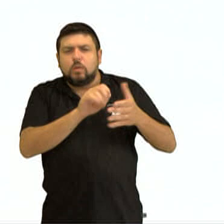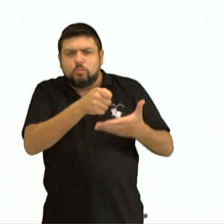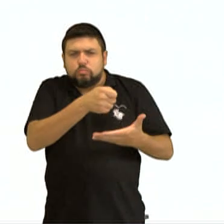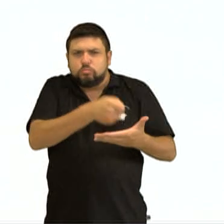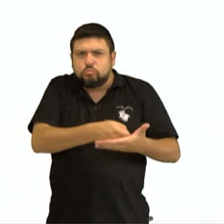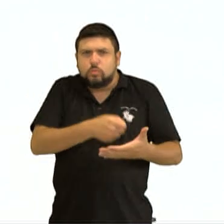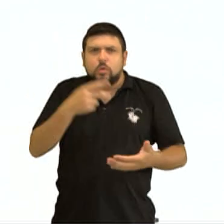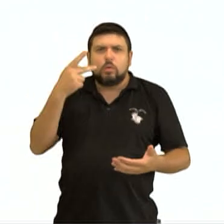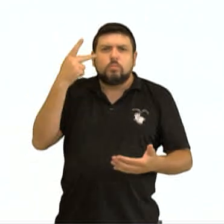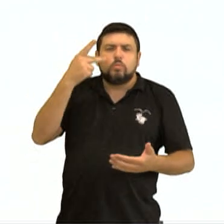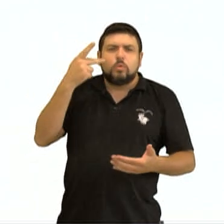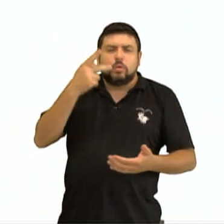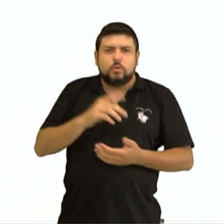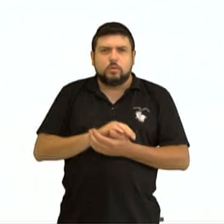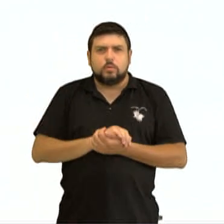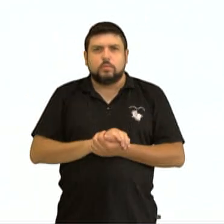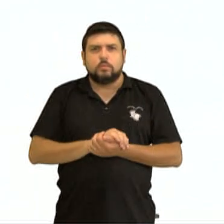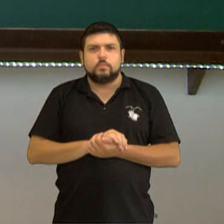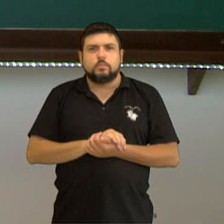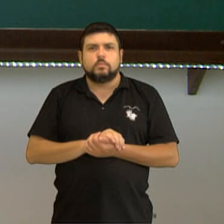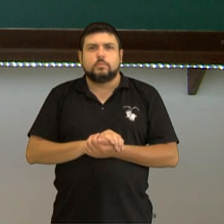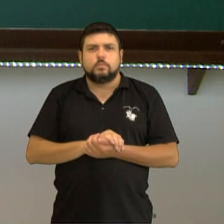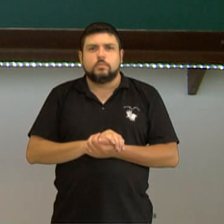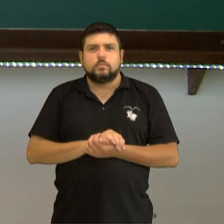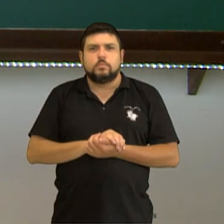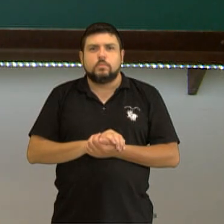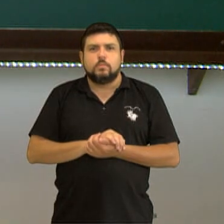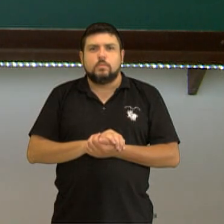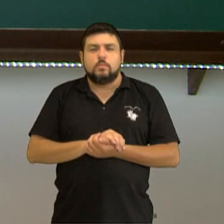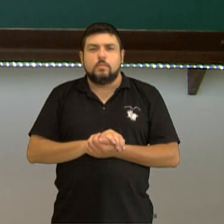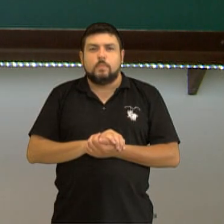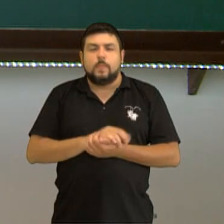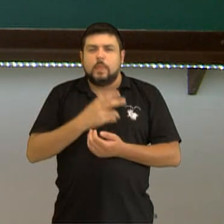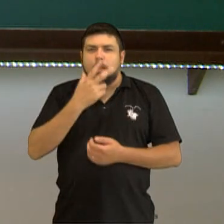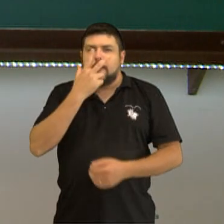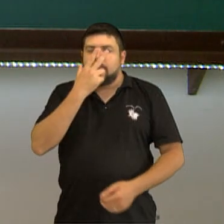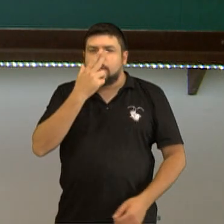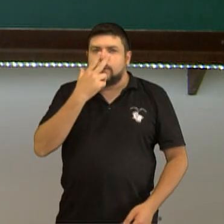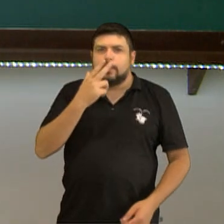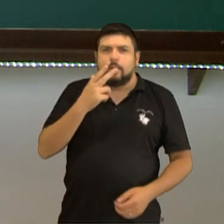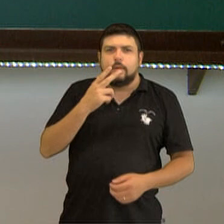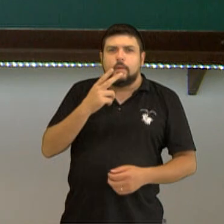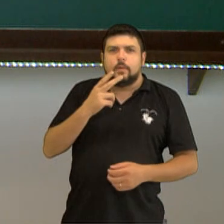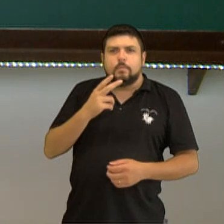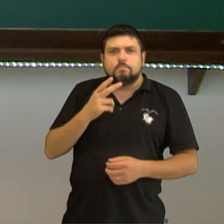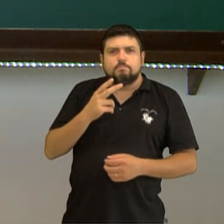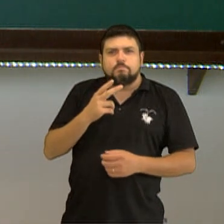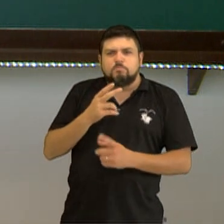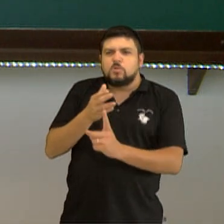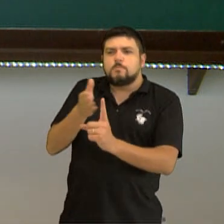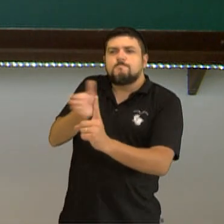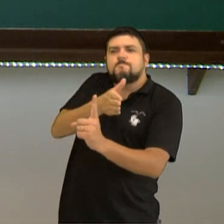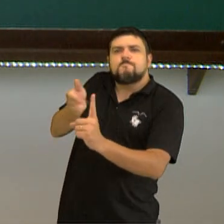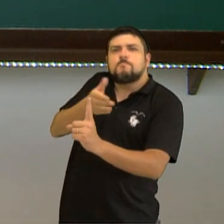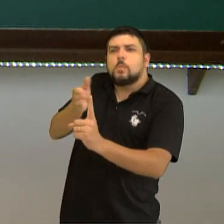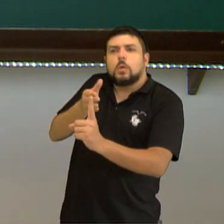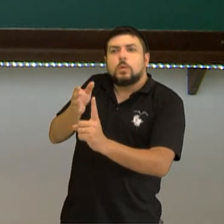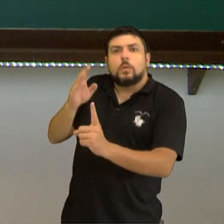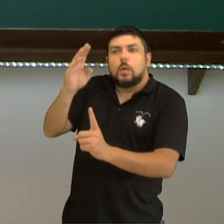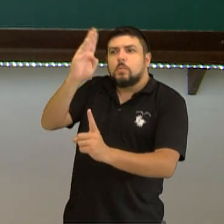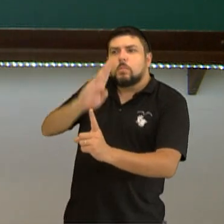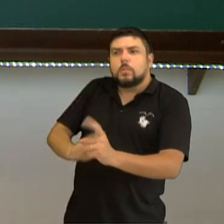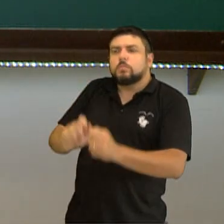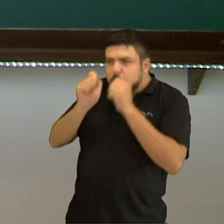interessante. Isso é um tapa de luva na cara, muitas vezes, do cidadão brasileiro. Então, pessoal,